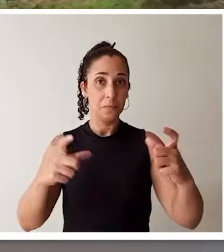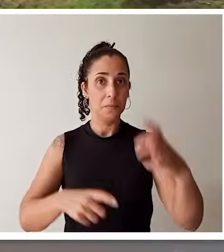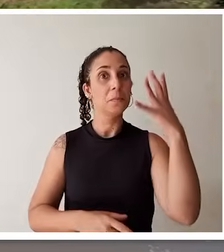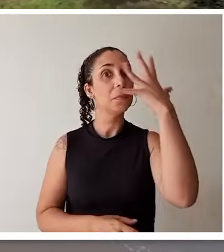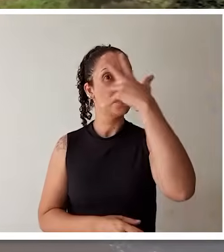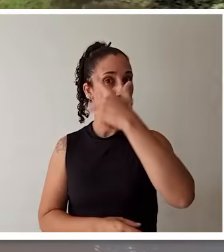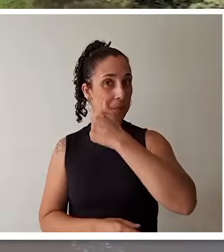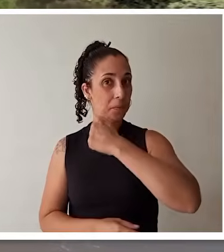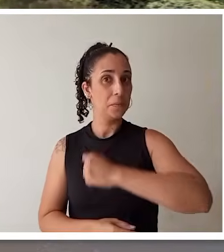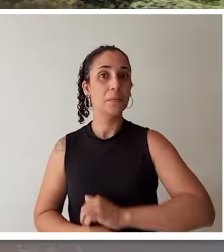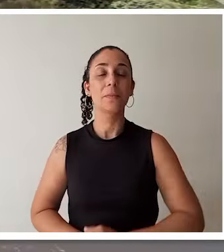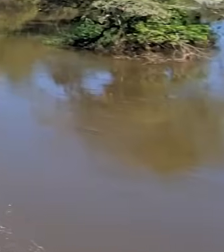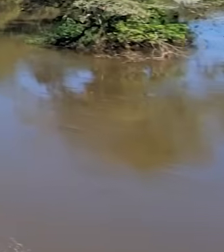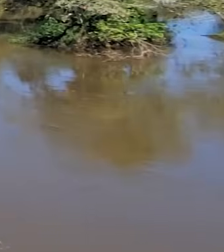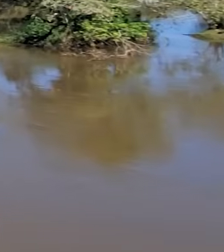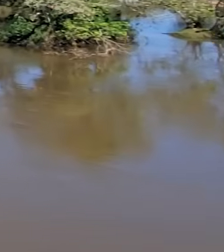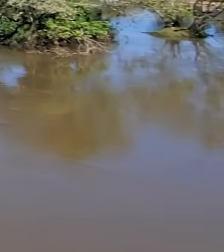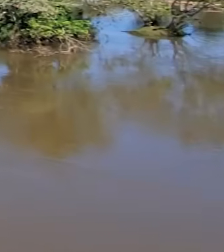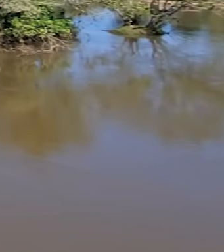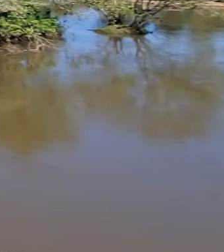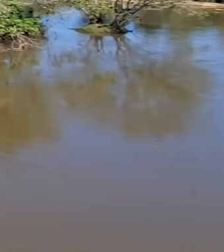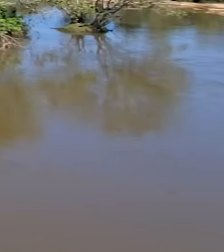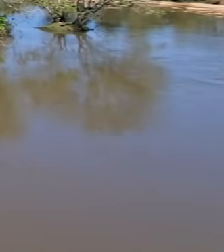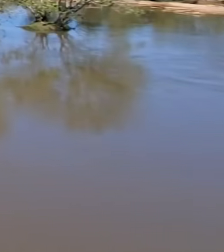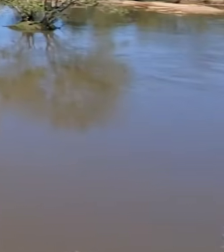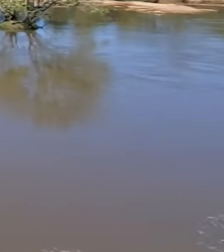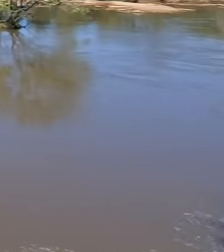Muito bonito o lugar, hein?